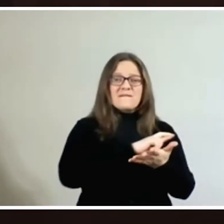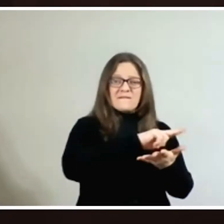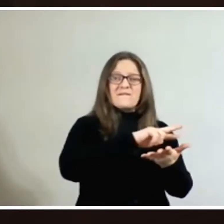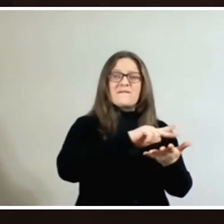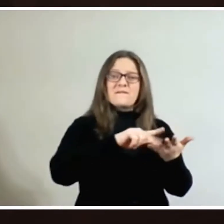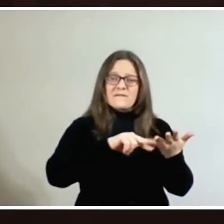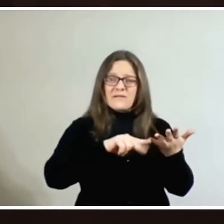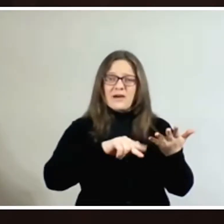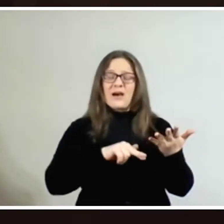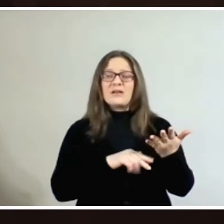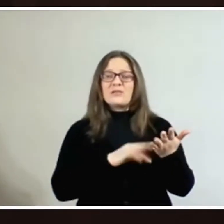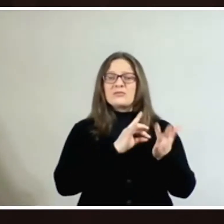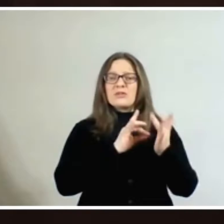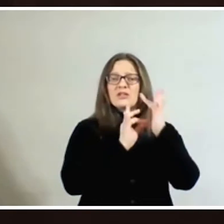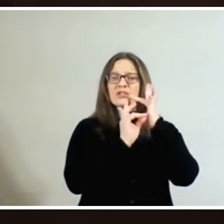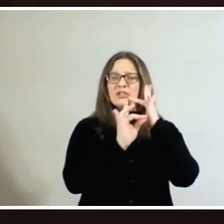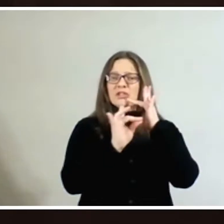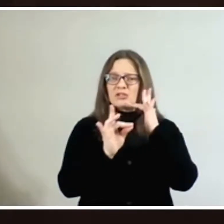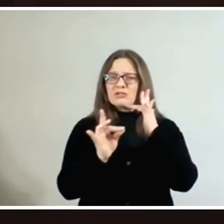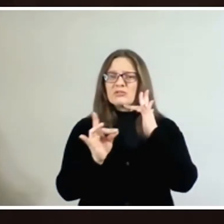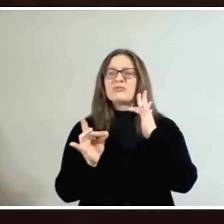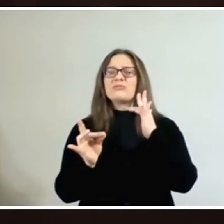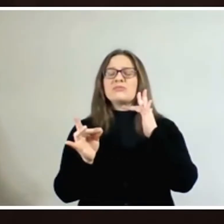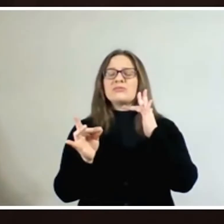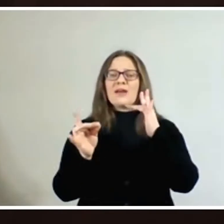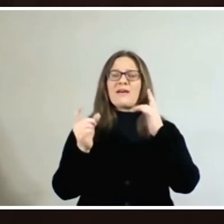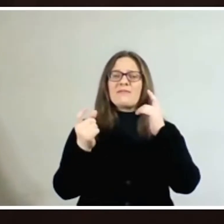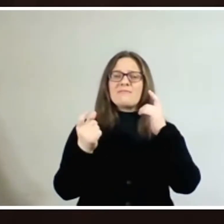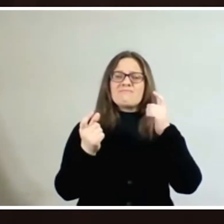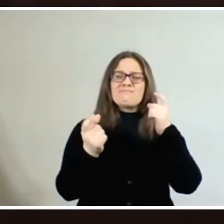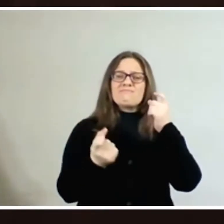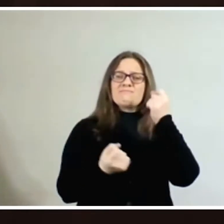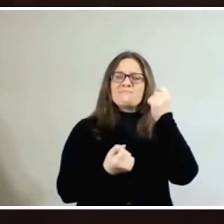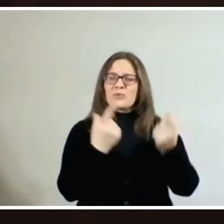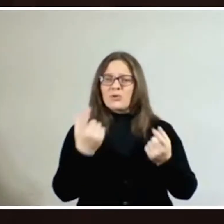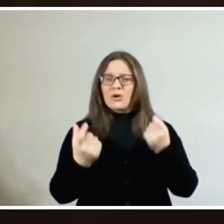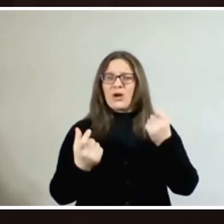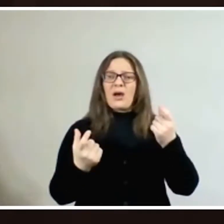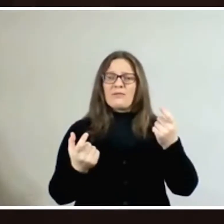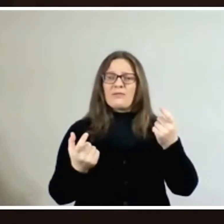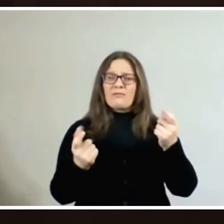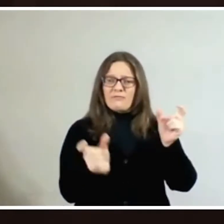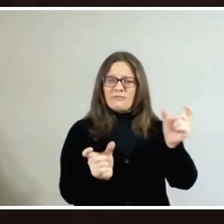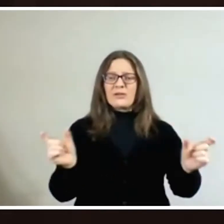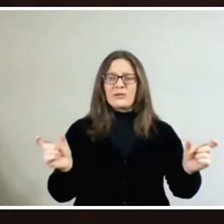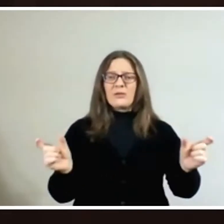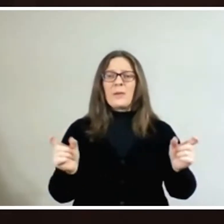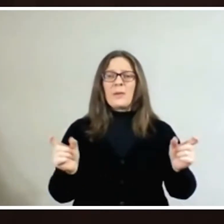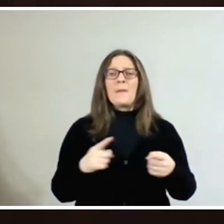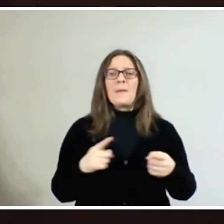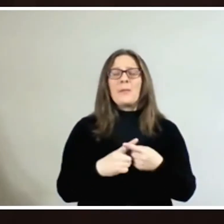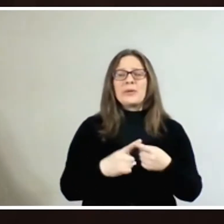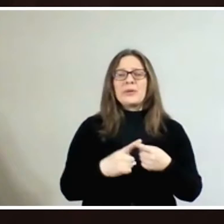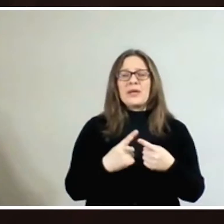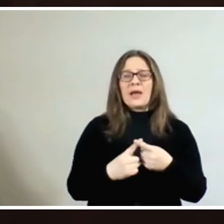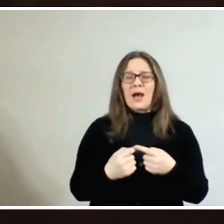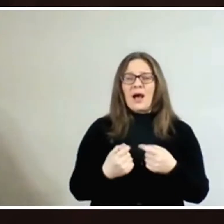hora. Eles saíram de nosso meio, quer dizer, até os que passaram por nós